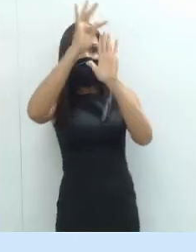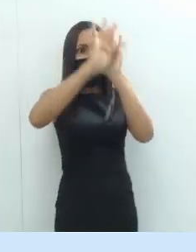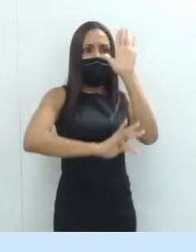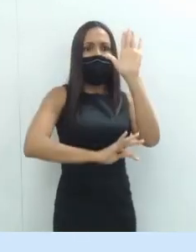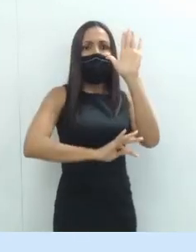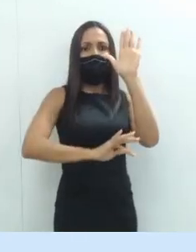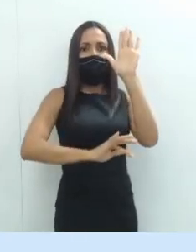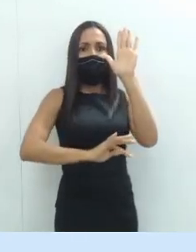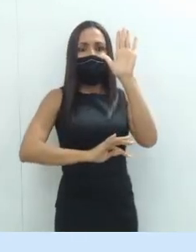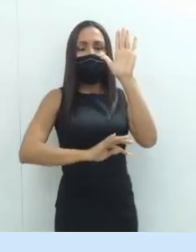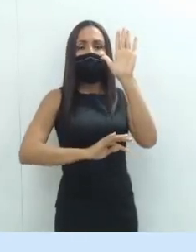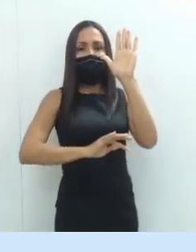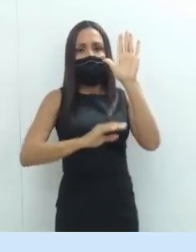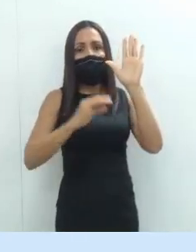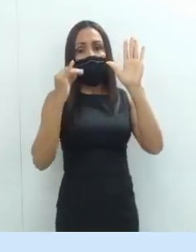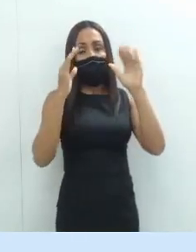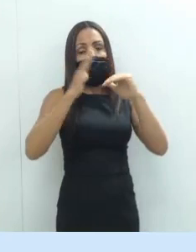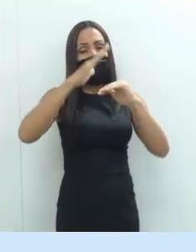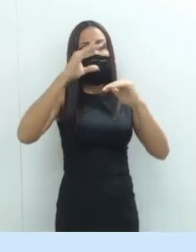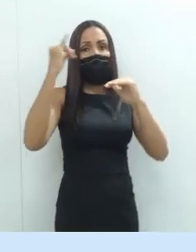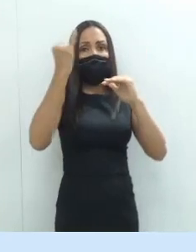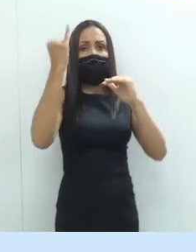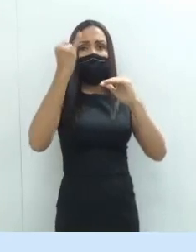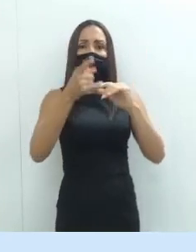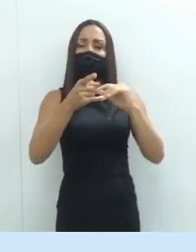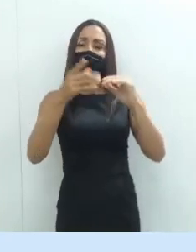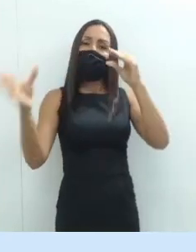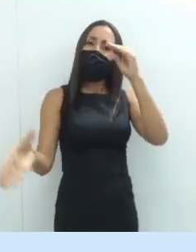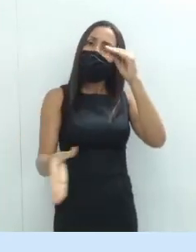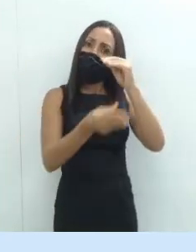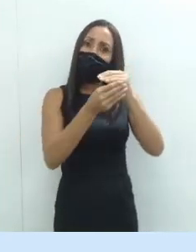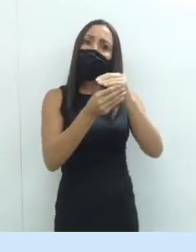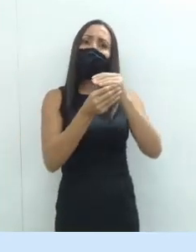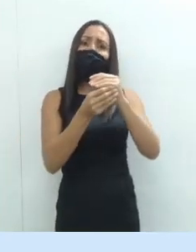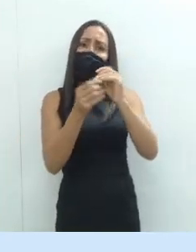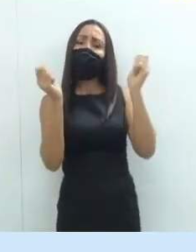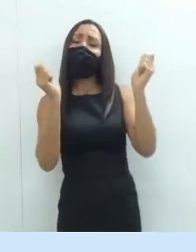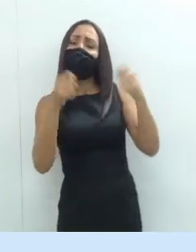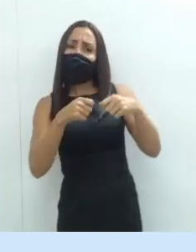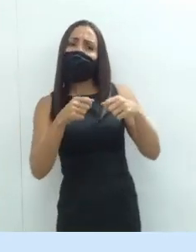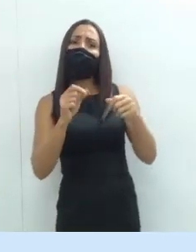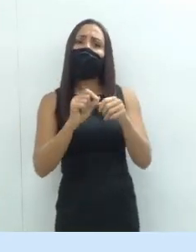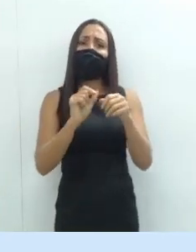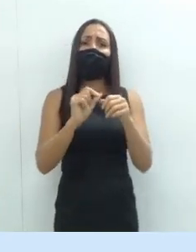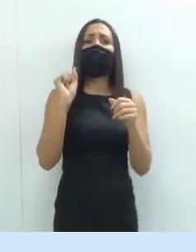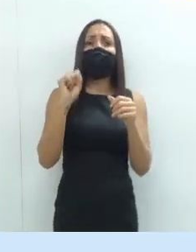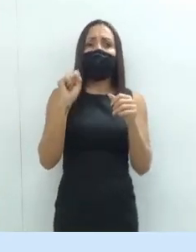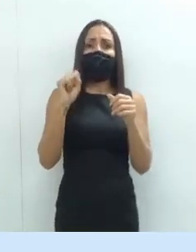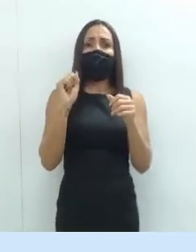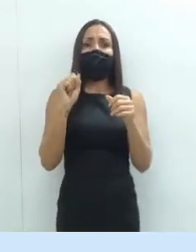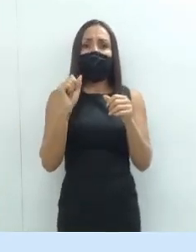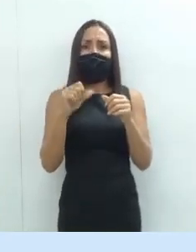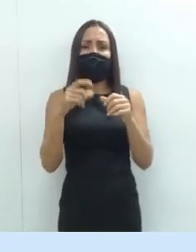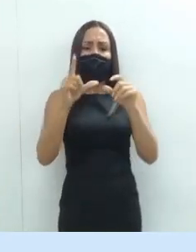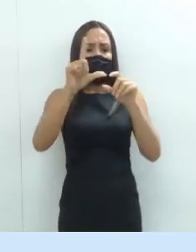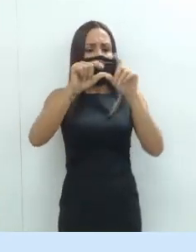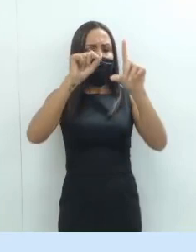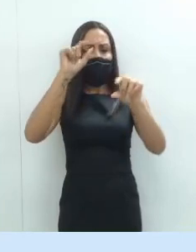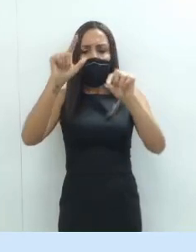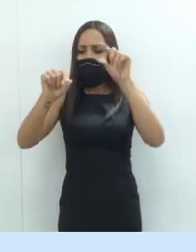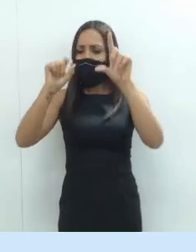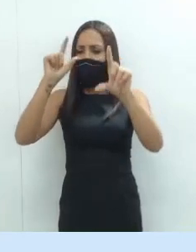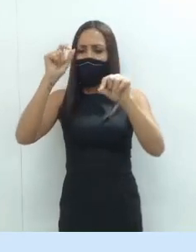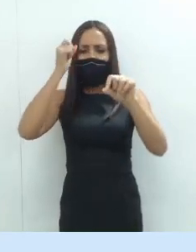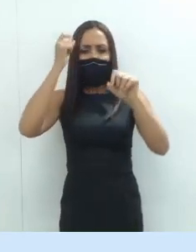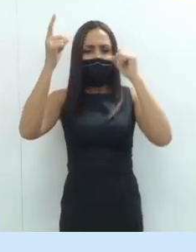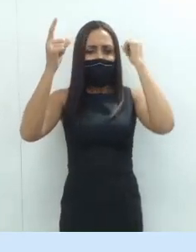principal, certo? Então, quando você vai fazer um resumo, você pode fazer isso, você pode fazer essa seleção dessas